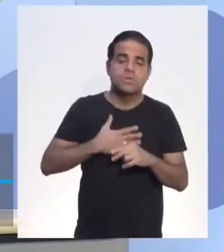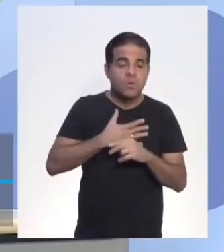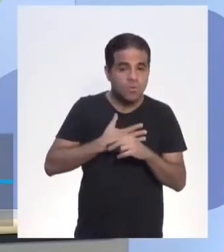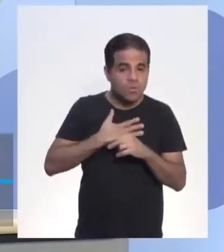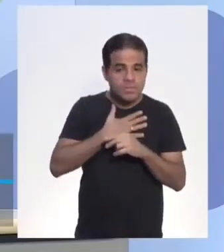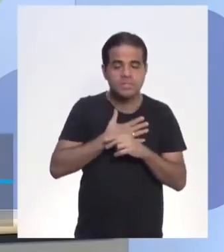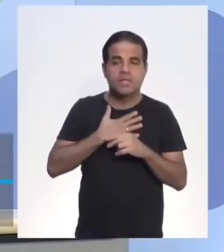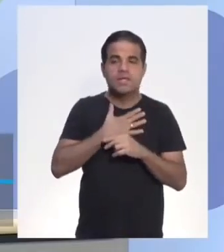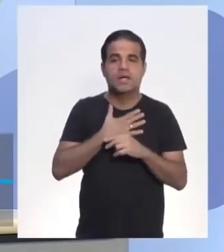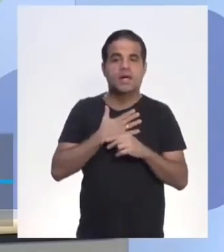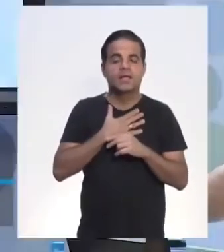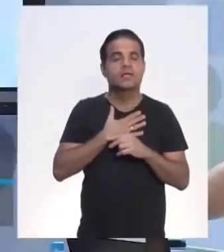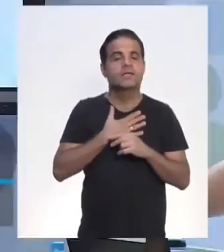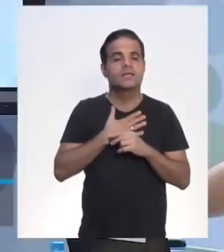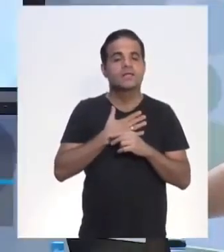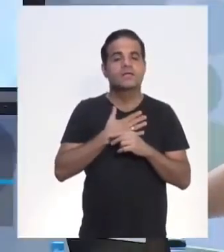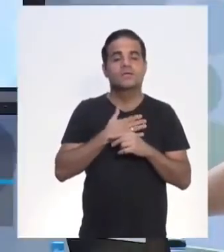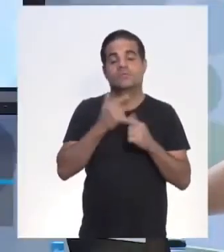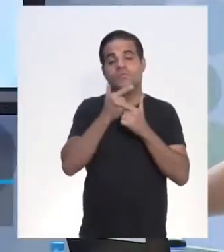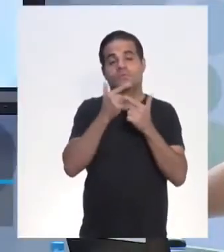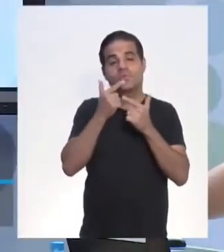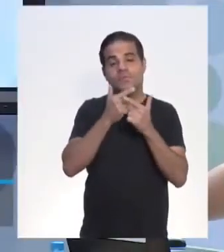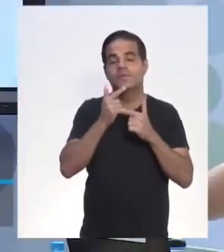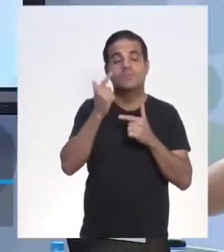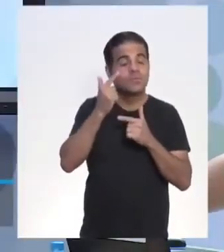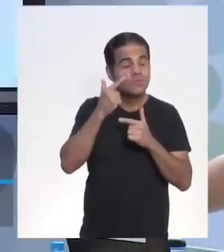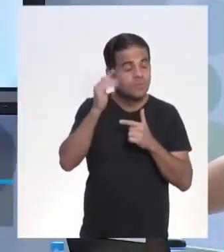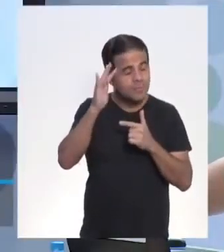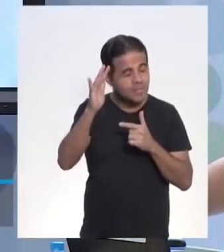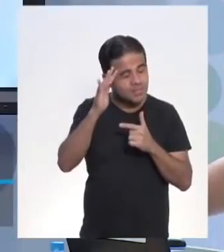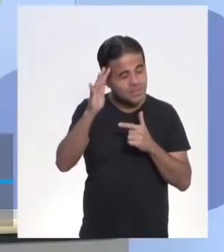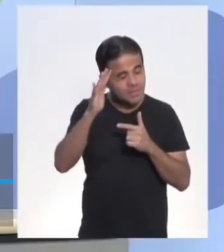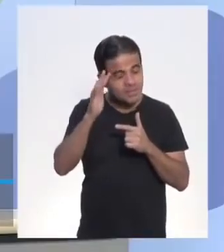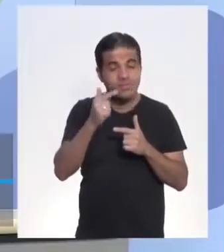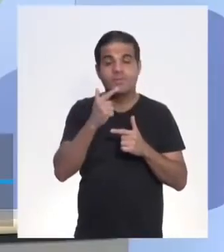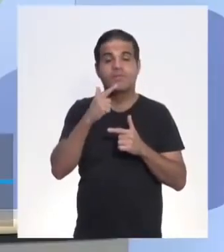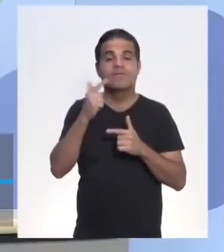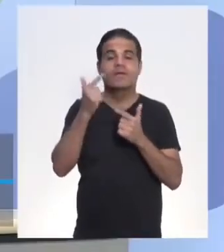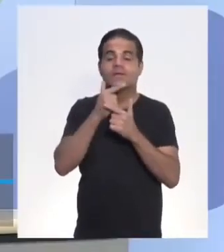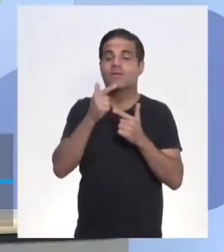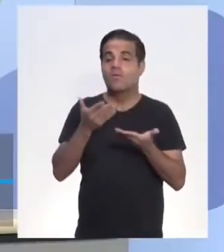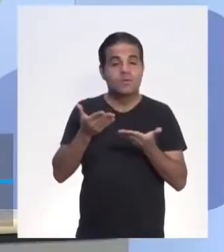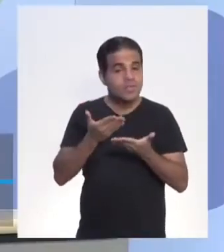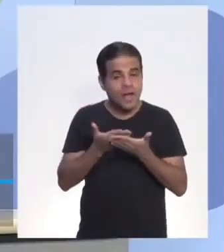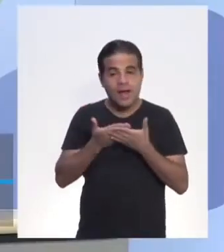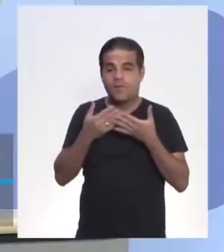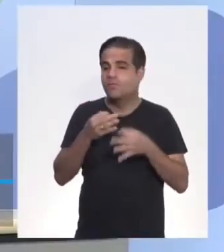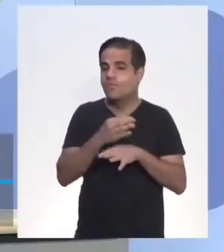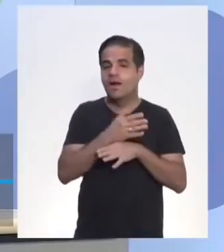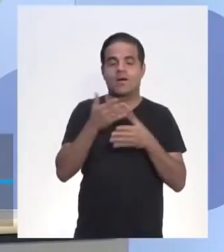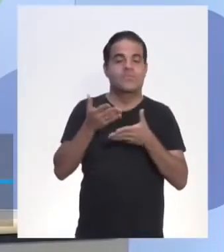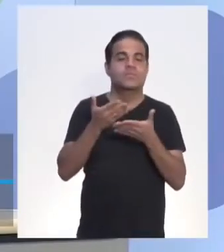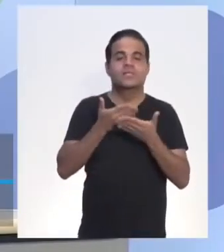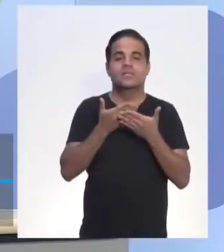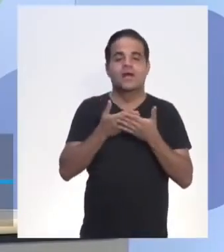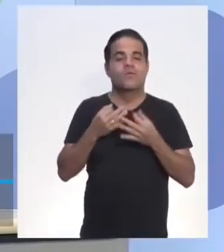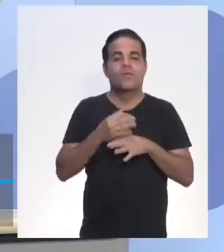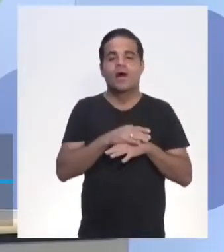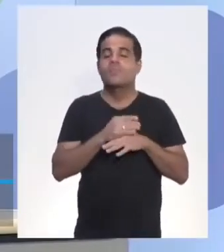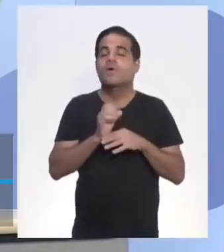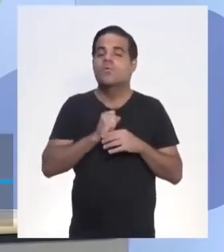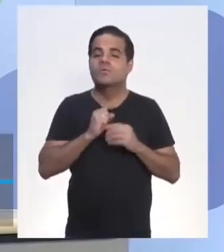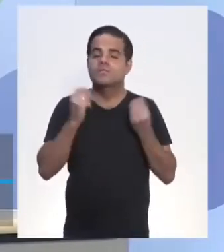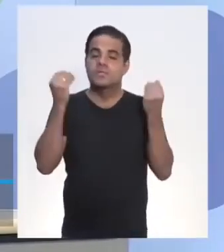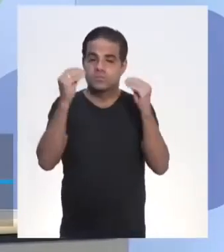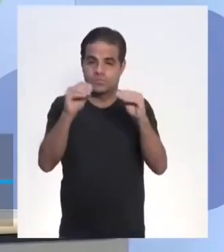gostaria de eu já tô rindo porque já Ai meu Deus a gente não terminar sua aula hoje não é eu